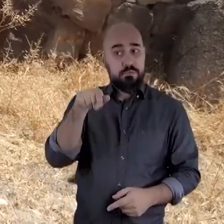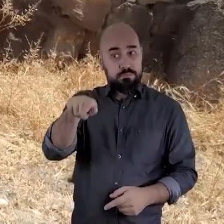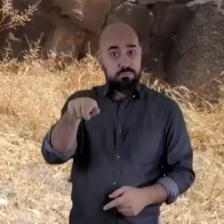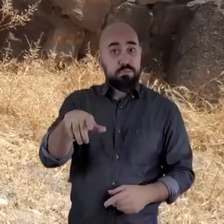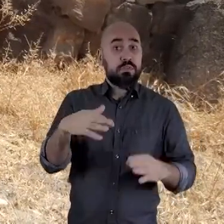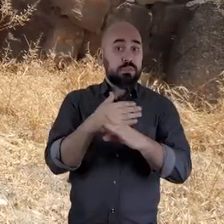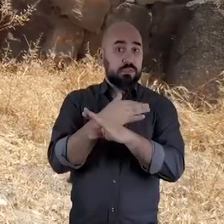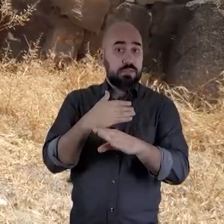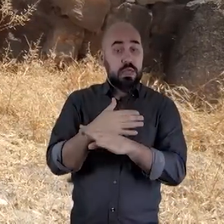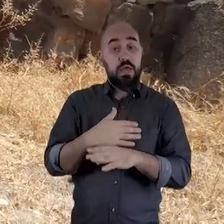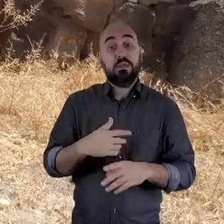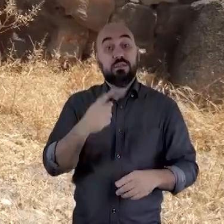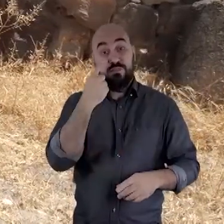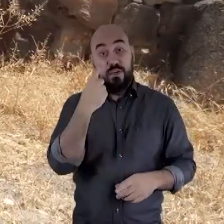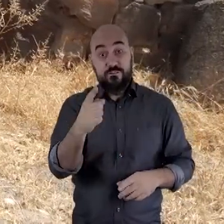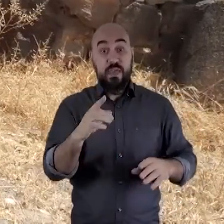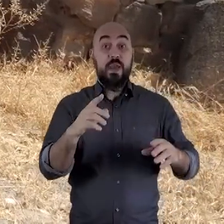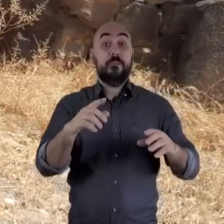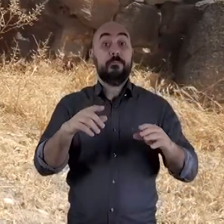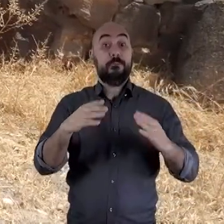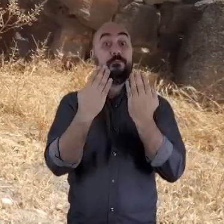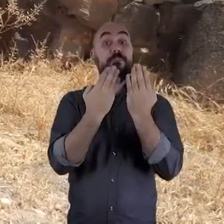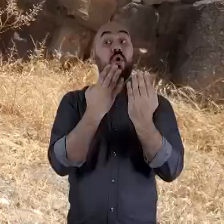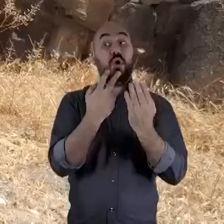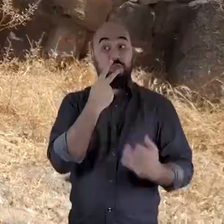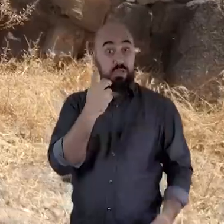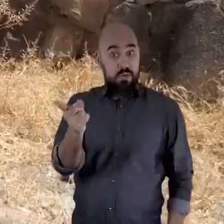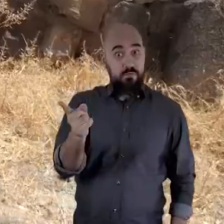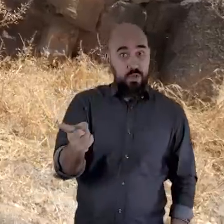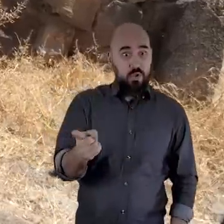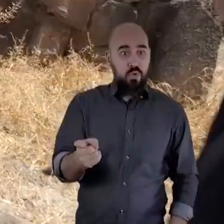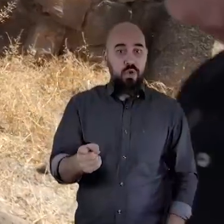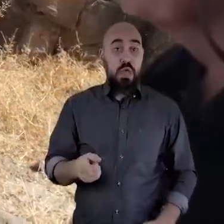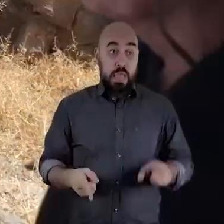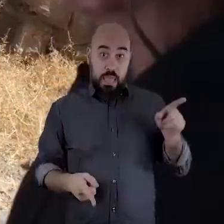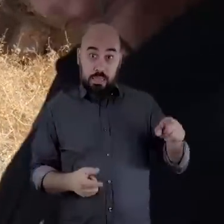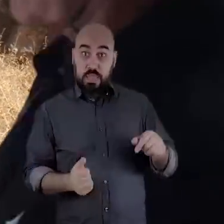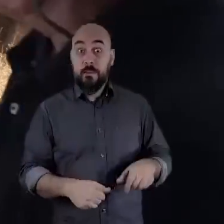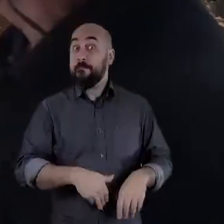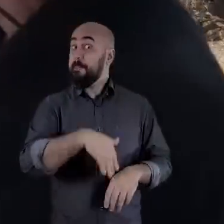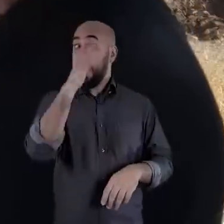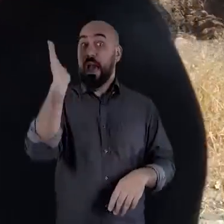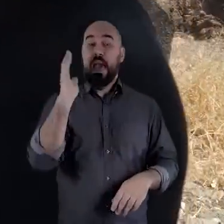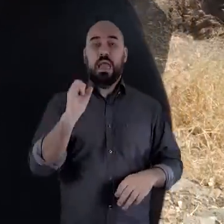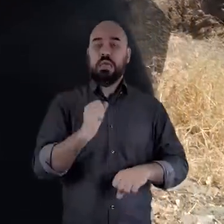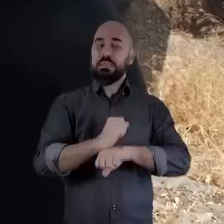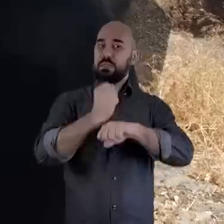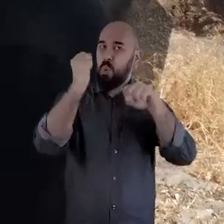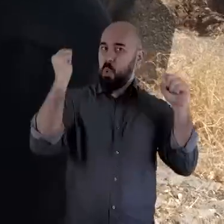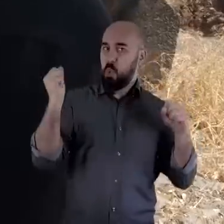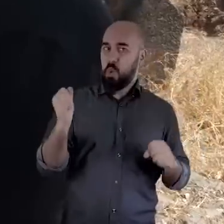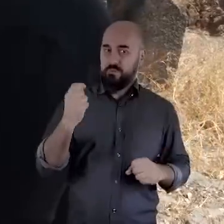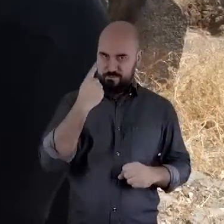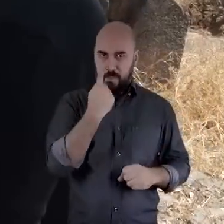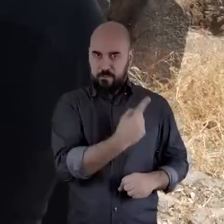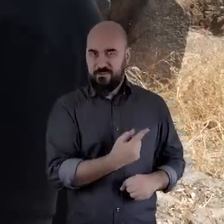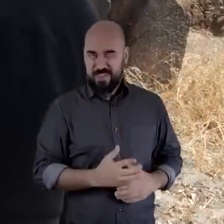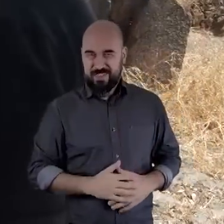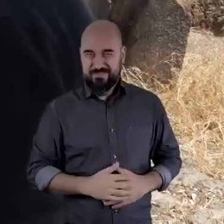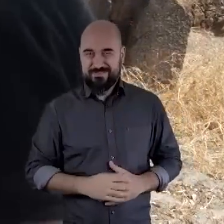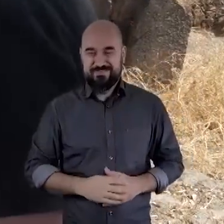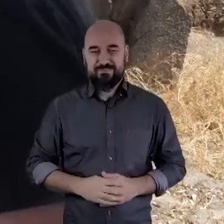Tel Dan, e você vai ver a porta que ele mencionou. Agora, professor, então vamos conhecer a porta aqui, a arquitetura dela por dentro, para o pessoal de casa poder ver? Vamos